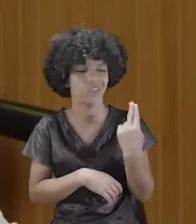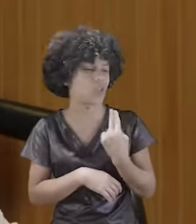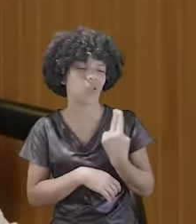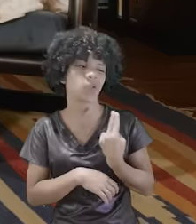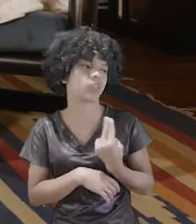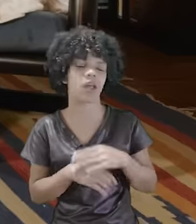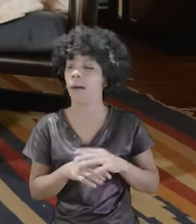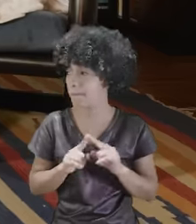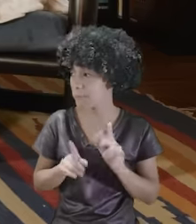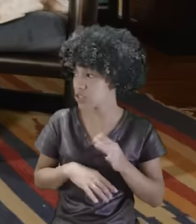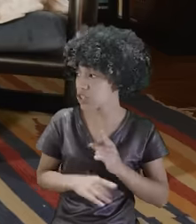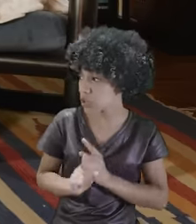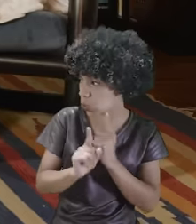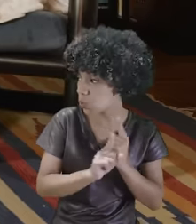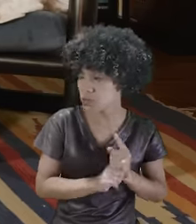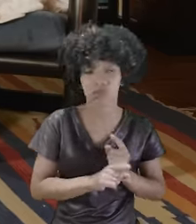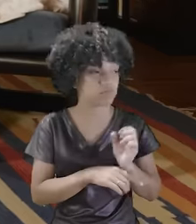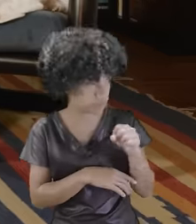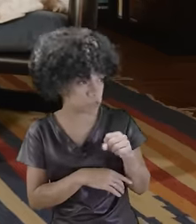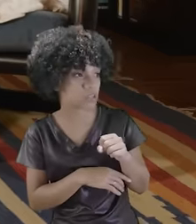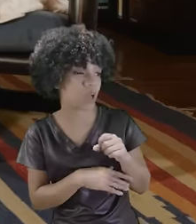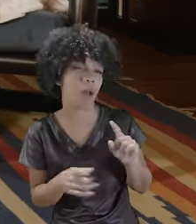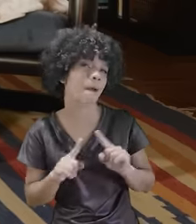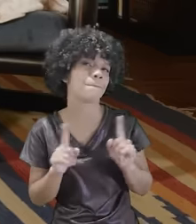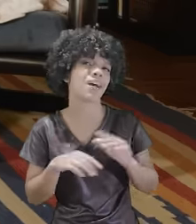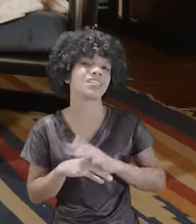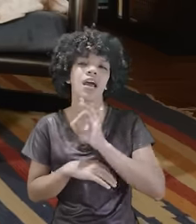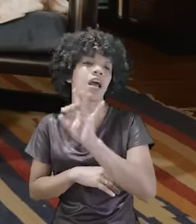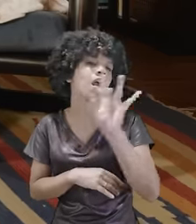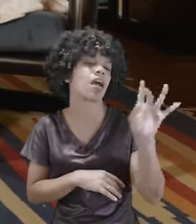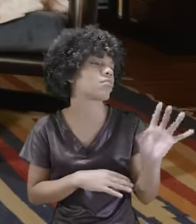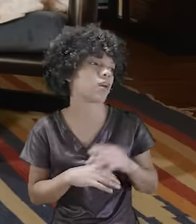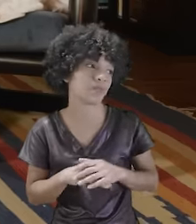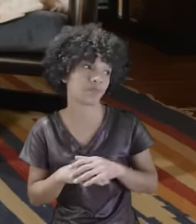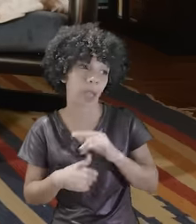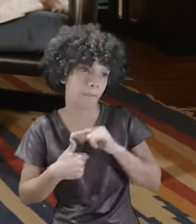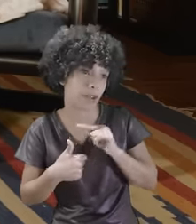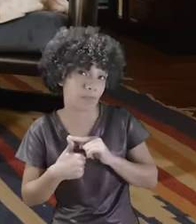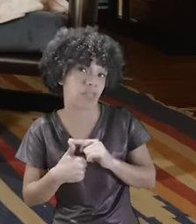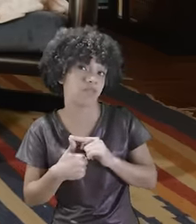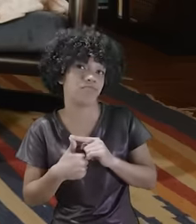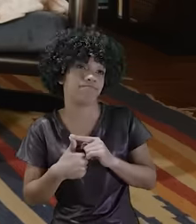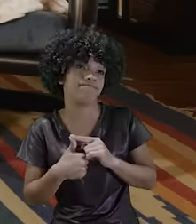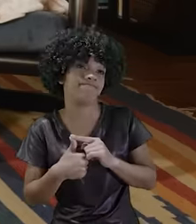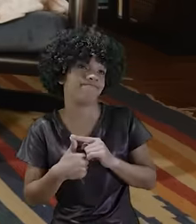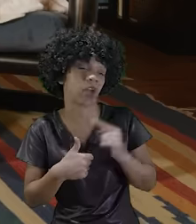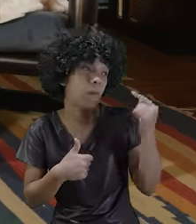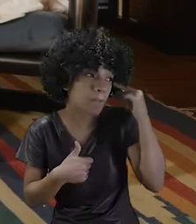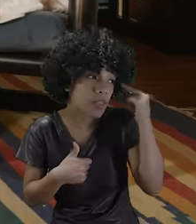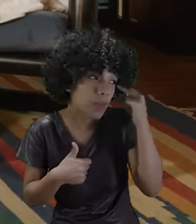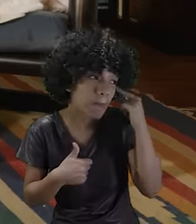não dá não dá certo mas chegou encontrar alguém cheguei muito mas não dá certo cada um no primeiro não tem nada no meu